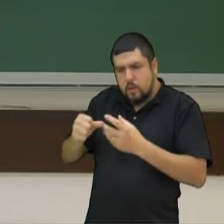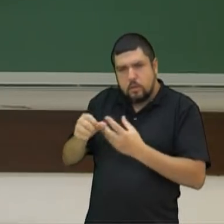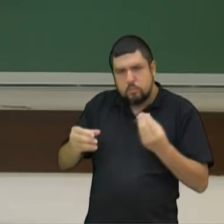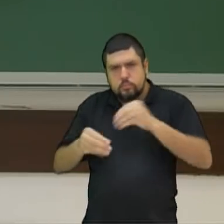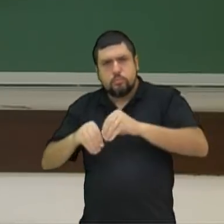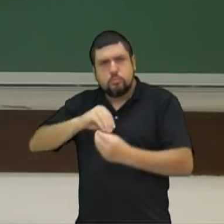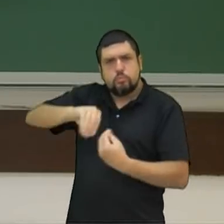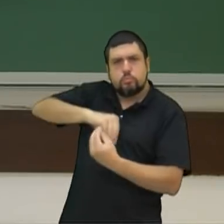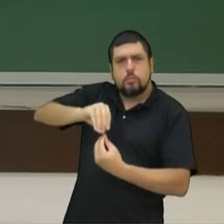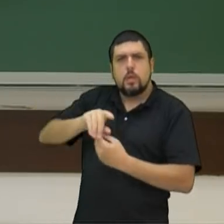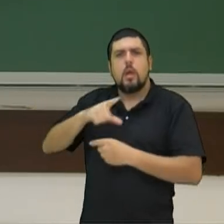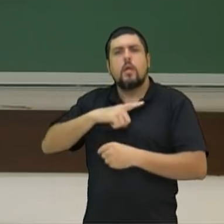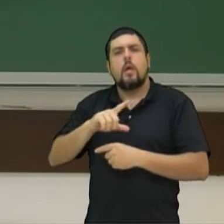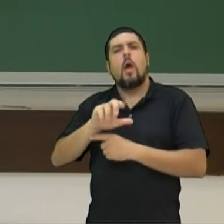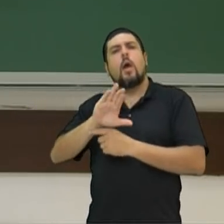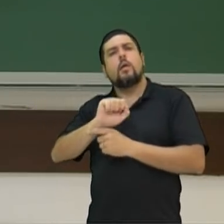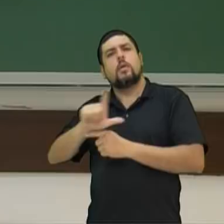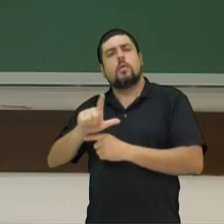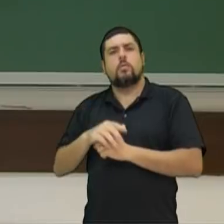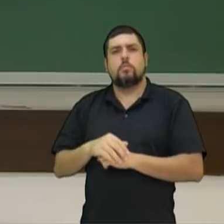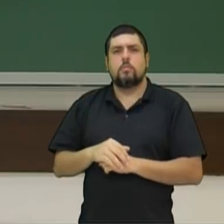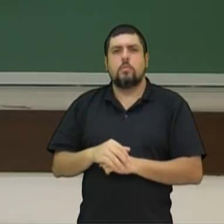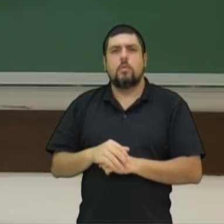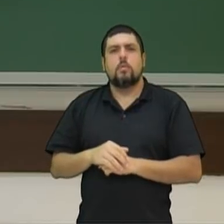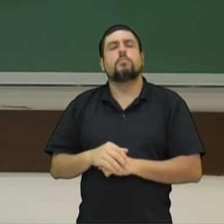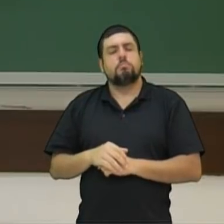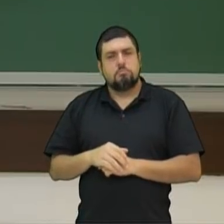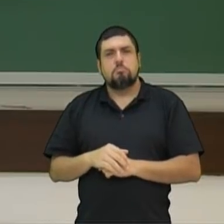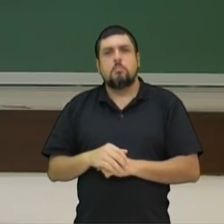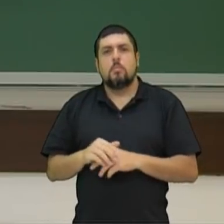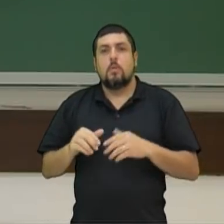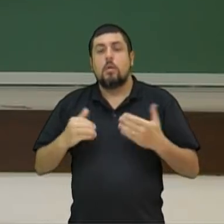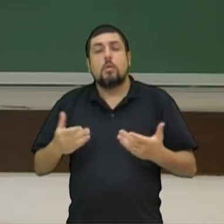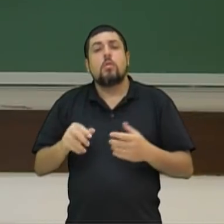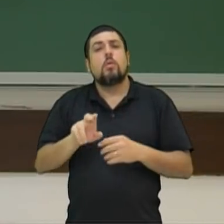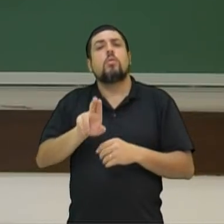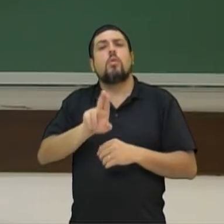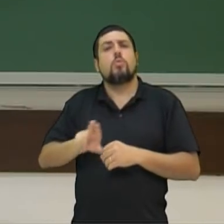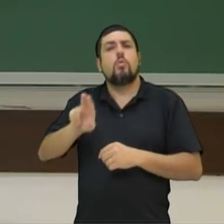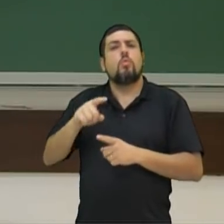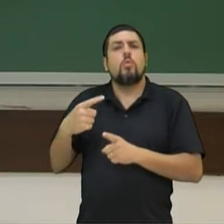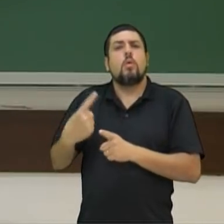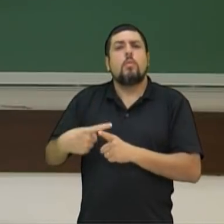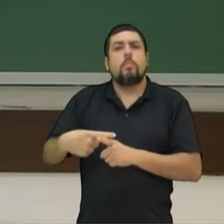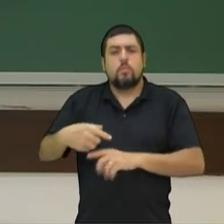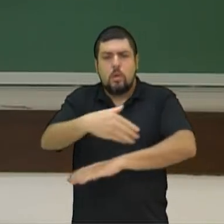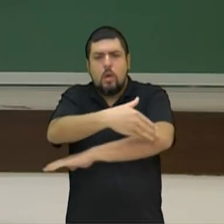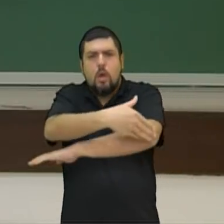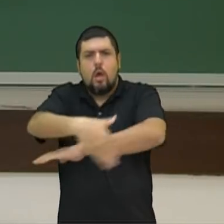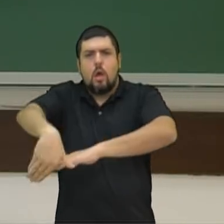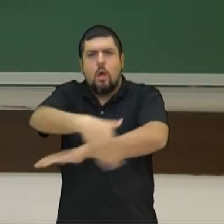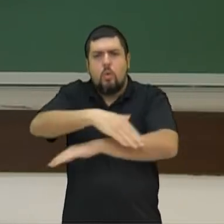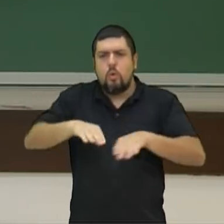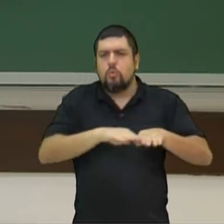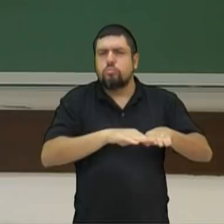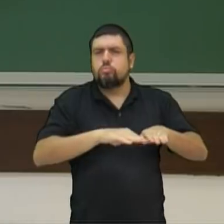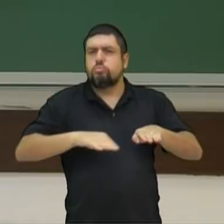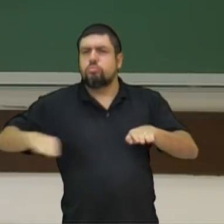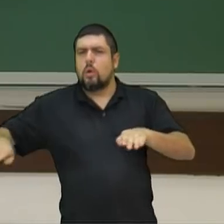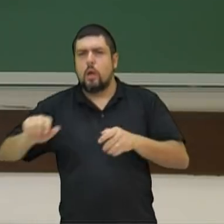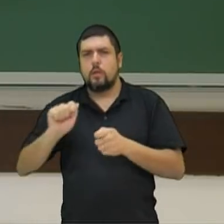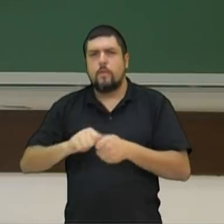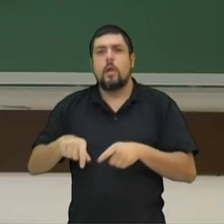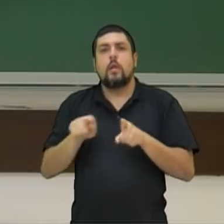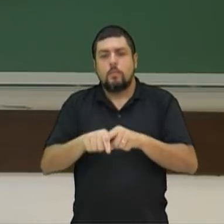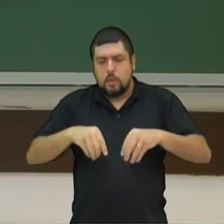não é? Muitas rochas são calcárias e ela é utilizada para quê? Pavimentação de ruas. Então, estradas de chão, que ele